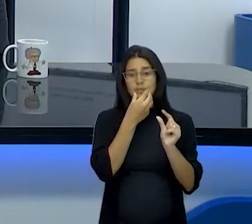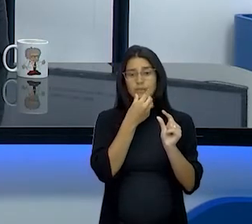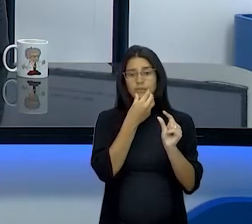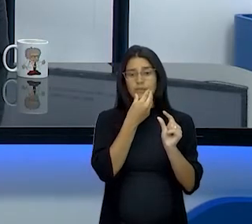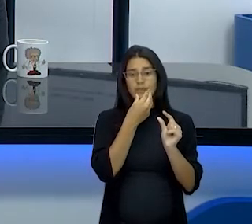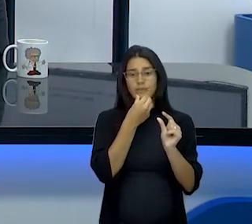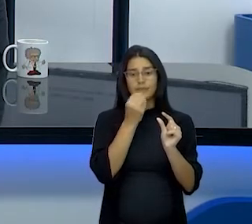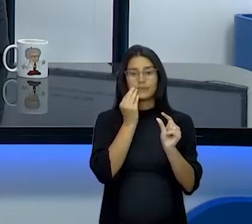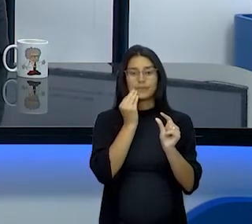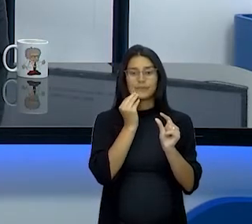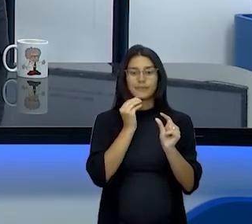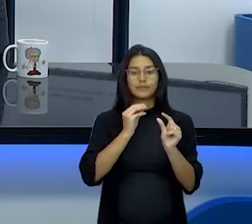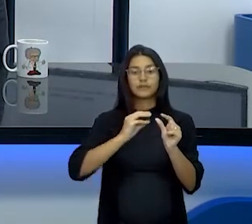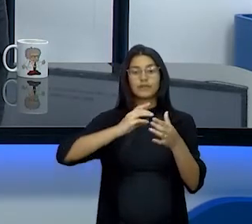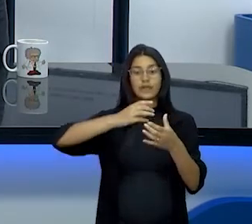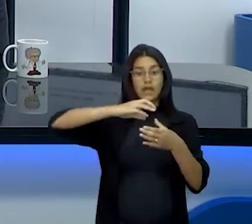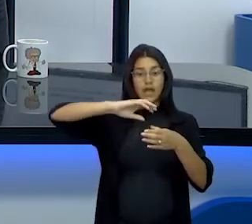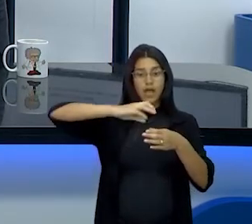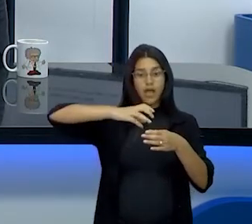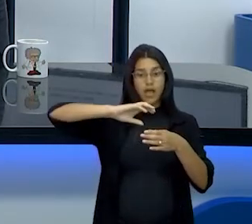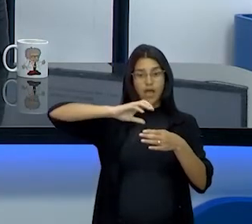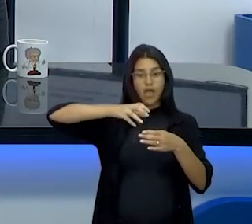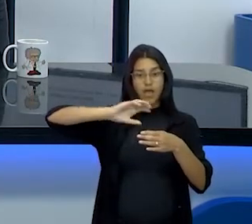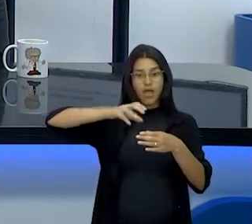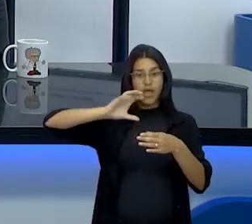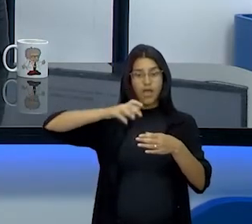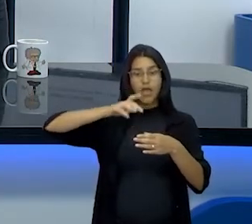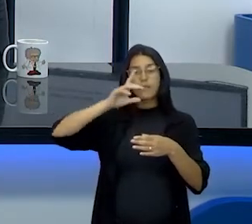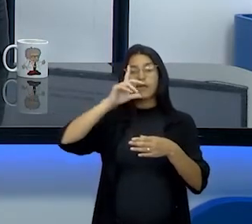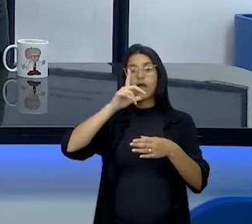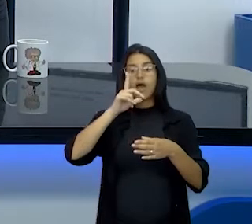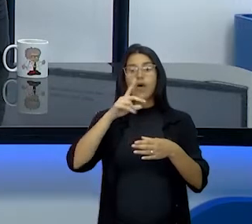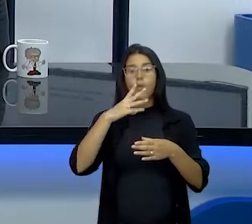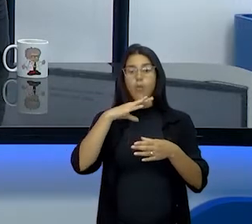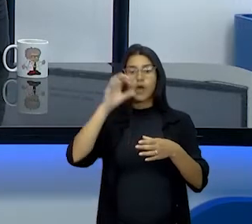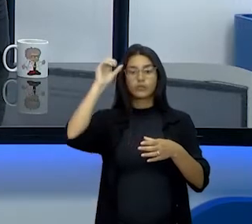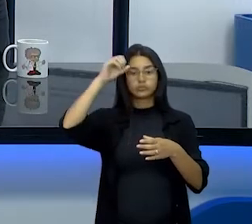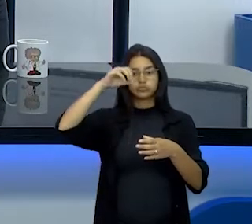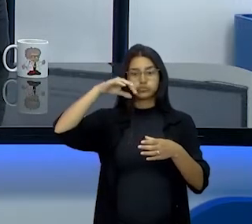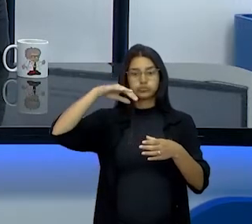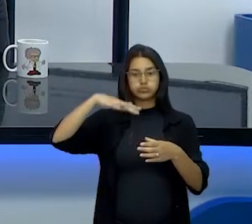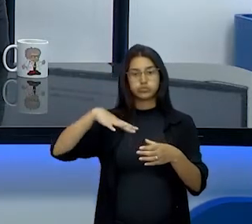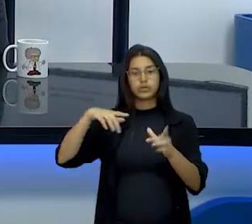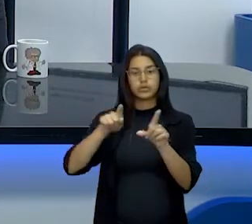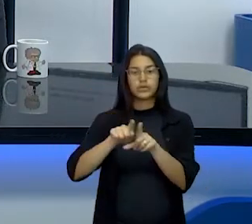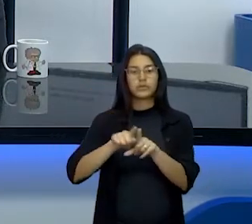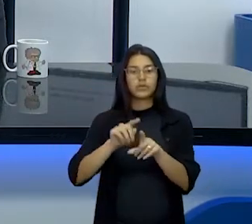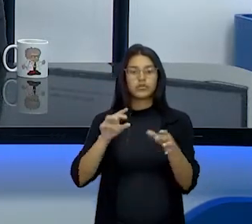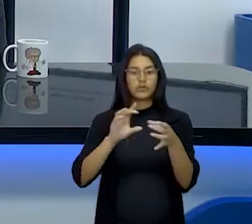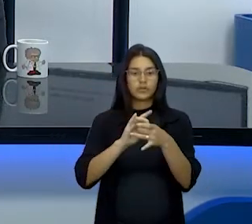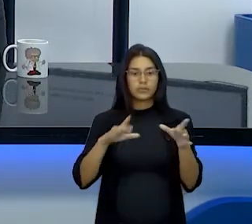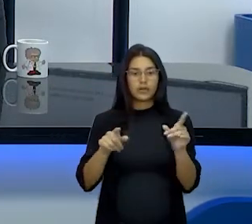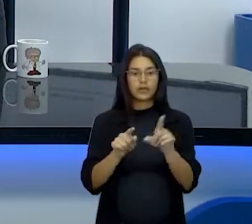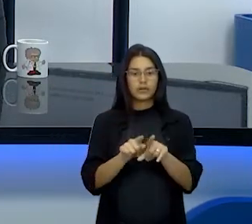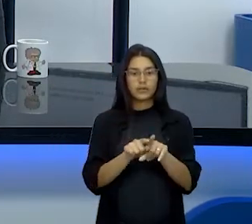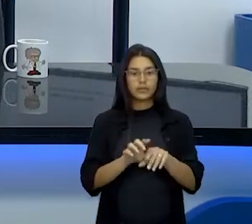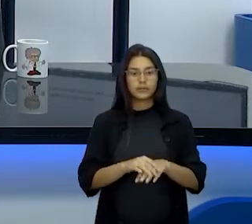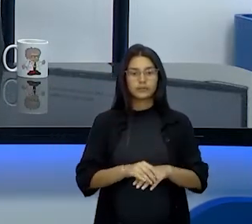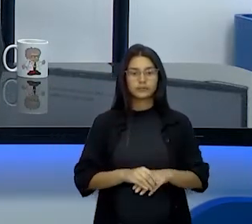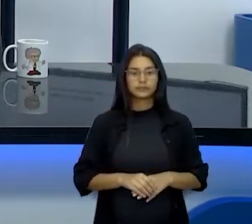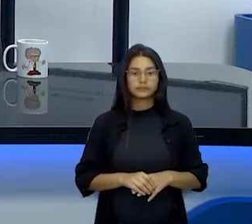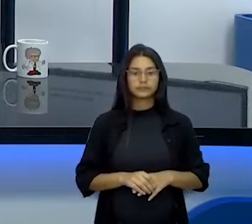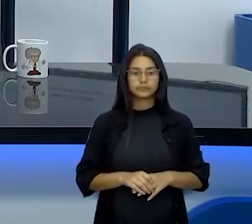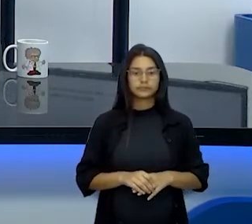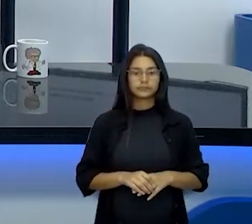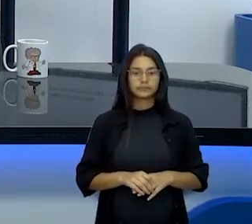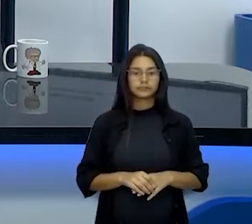né? Isso. Aí se você abre, aí A já pressão do atua- ar entra, atua já e atua a pressão libera. atmosfera, né? No caso, jato. atmosférica. Tá Aqui tem pouquinha certo.